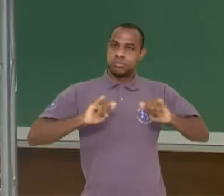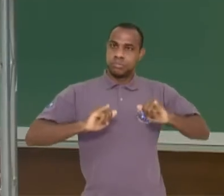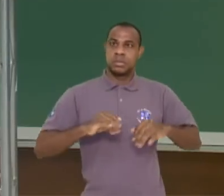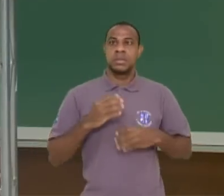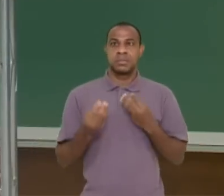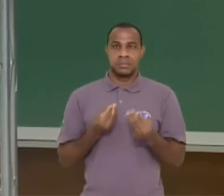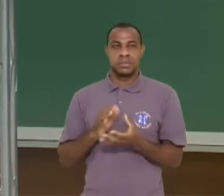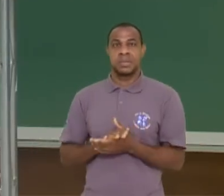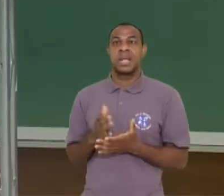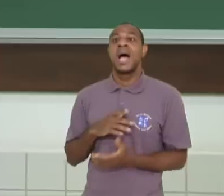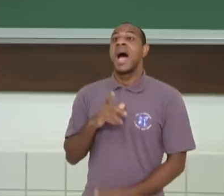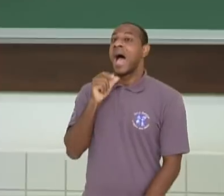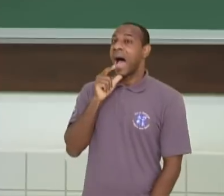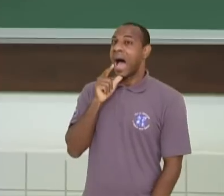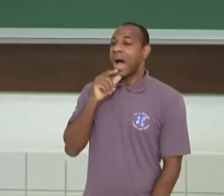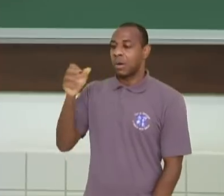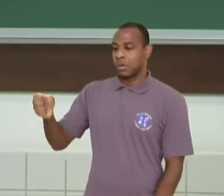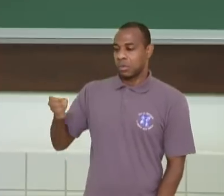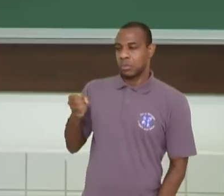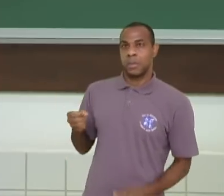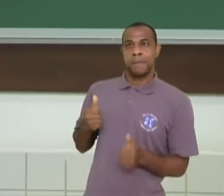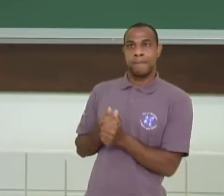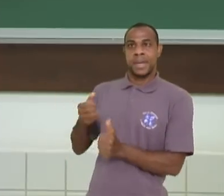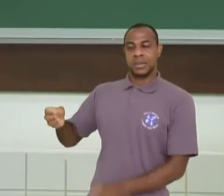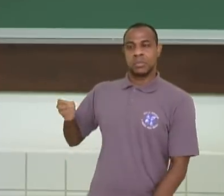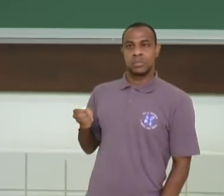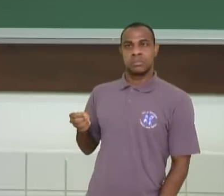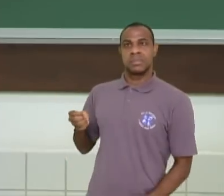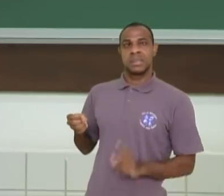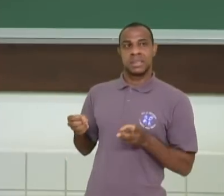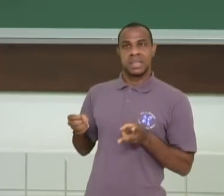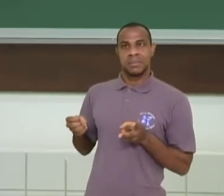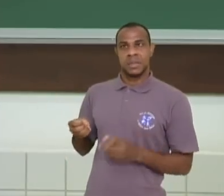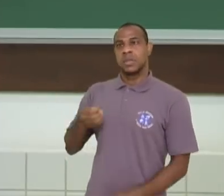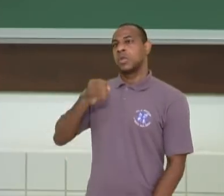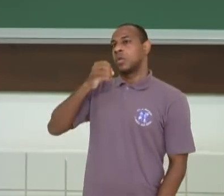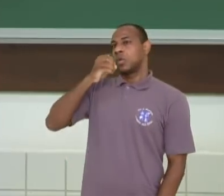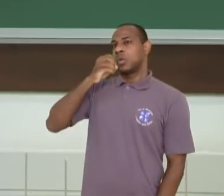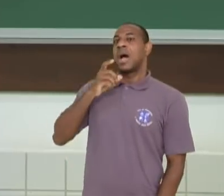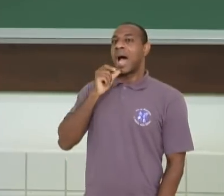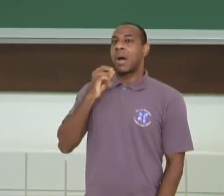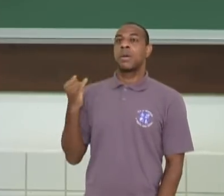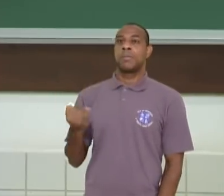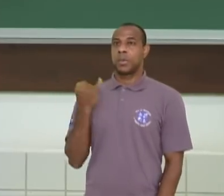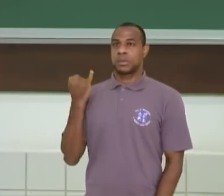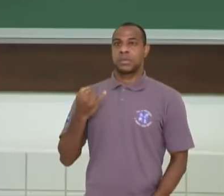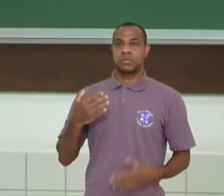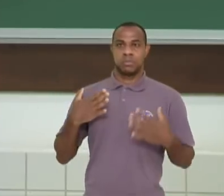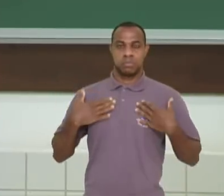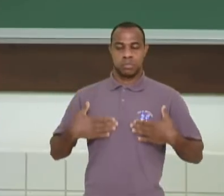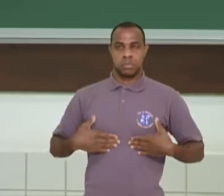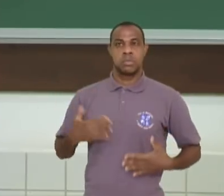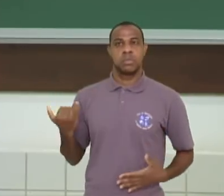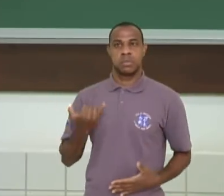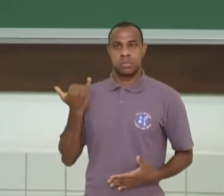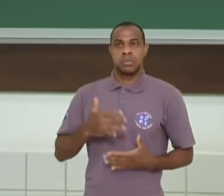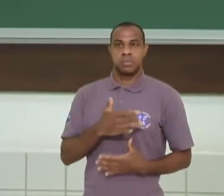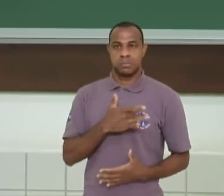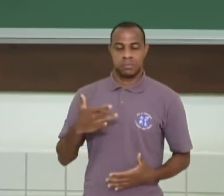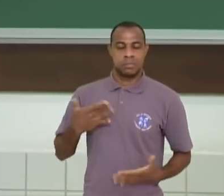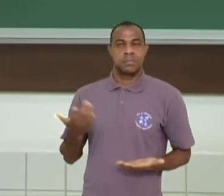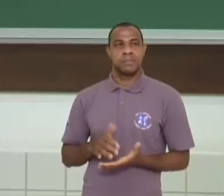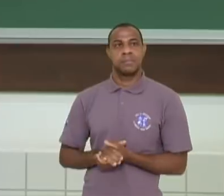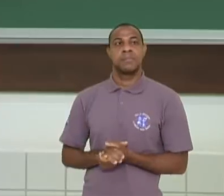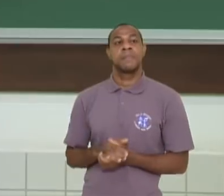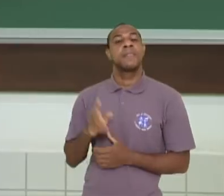hidratado, traz água perto de você, que com certeza a hidratação é muito importante, né? Então, como já coloquei esses recados a vocês,